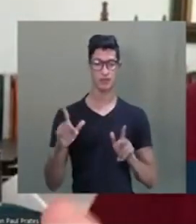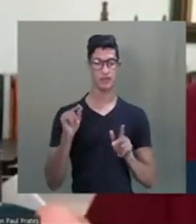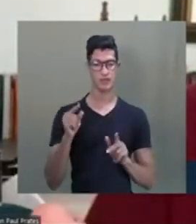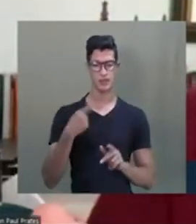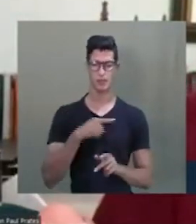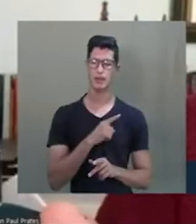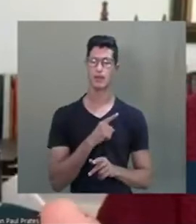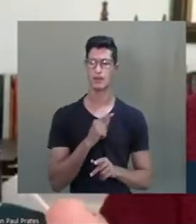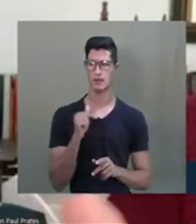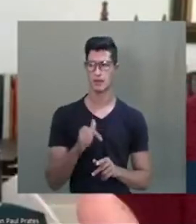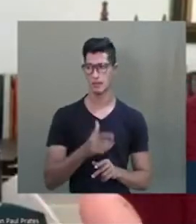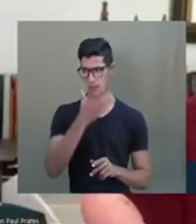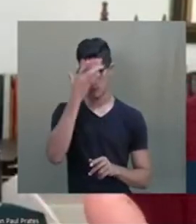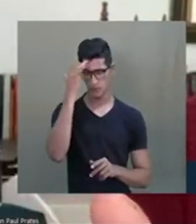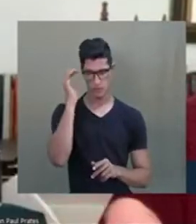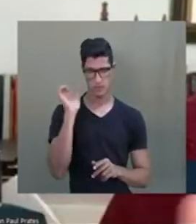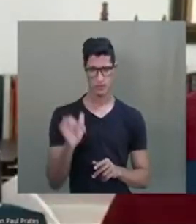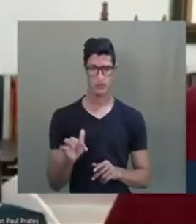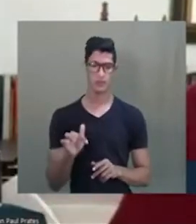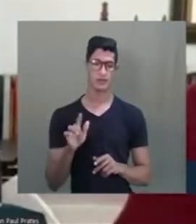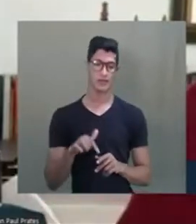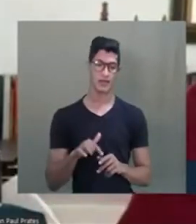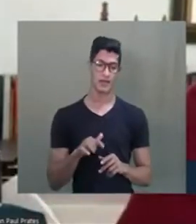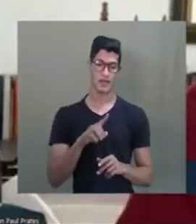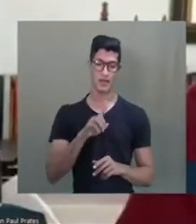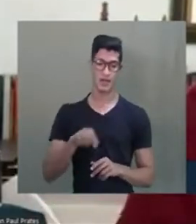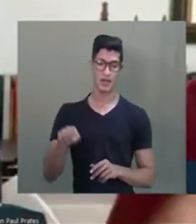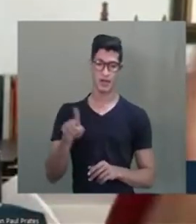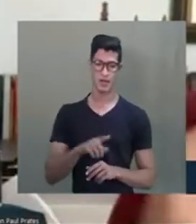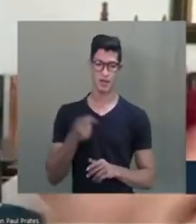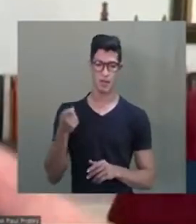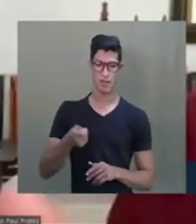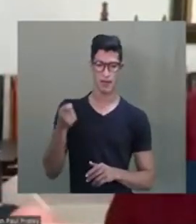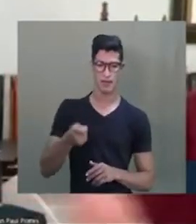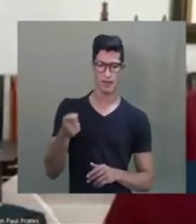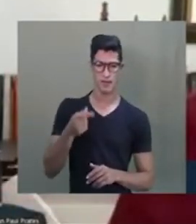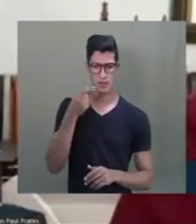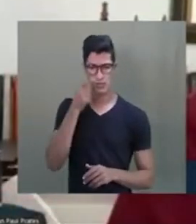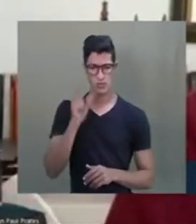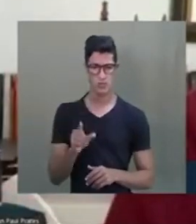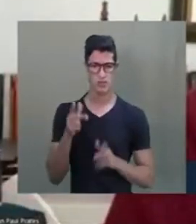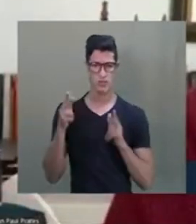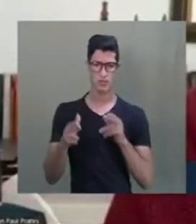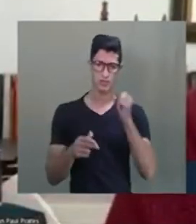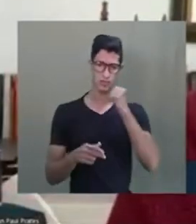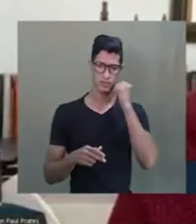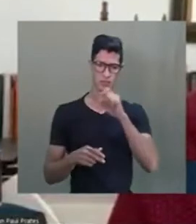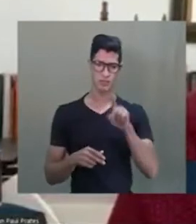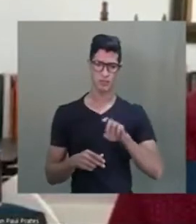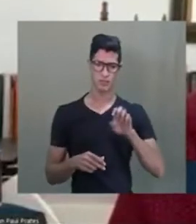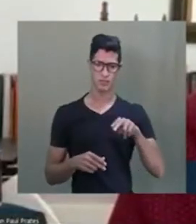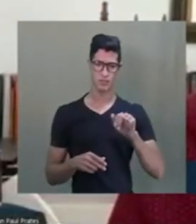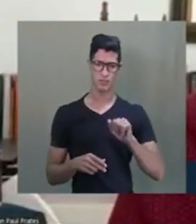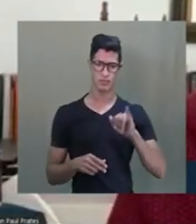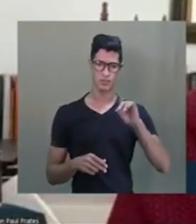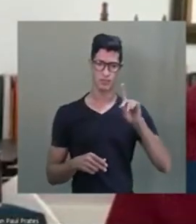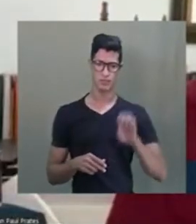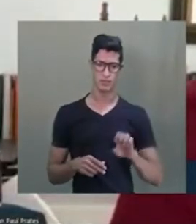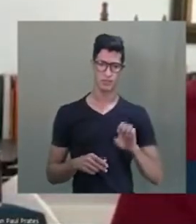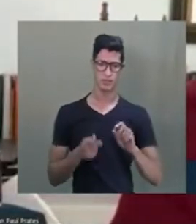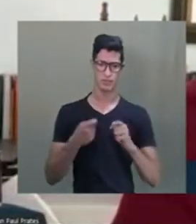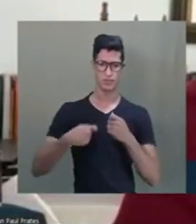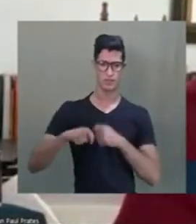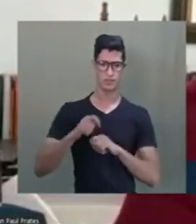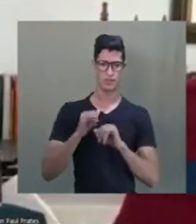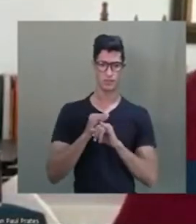para nós, pessoal, eliminar esta obrigação conquistada, como disse a senadora Zenaide, a